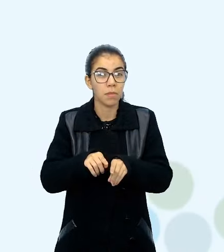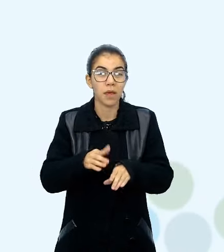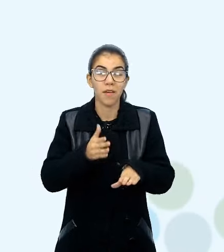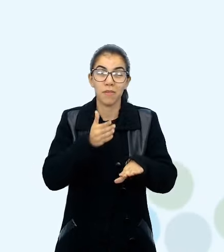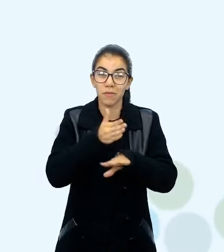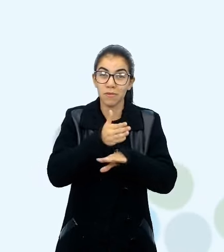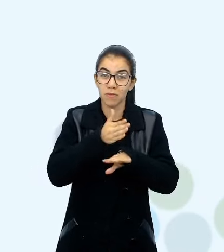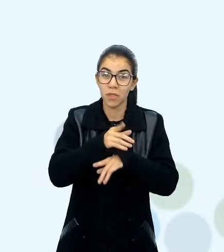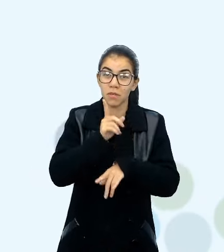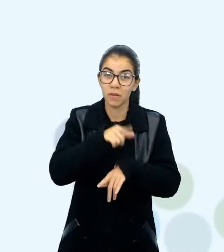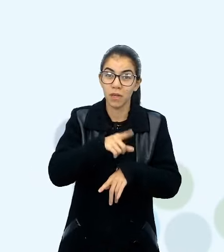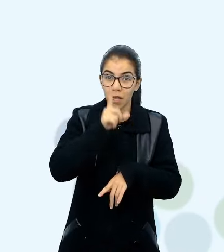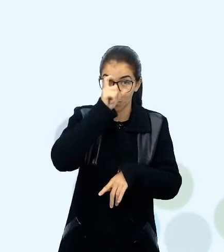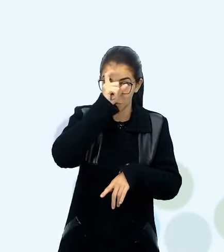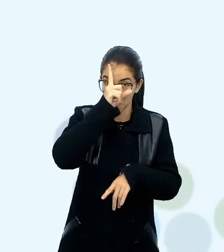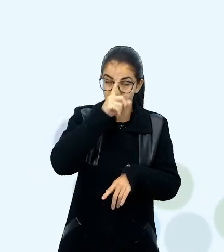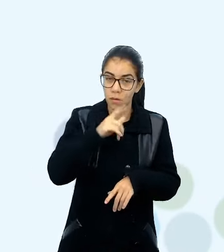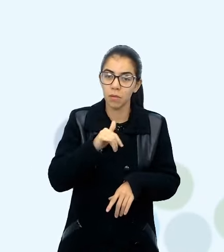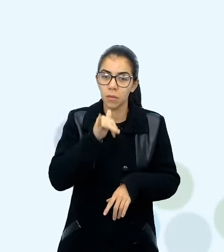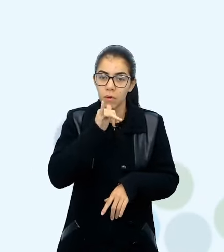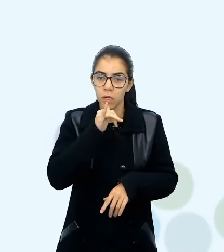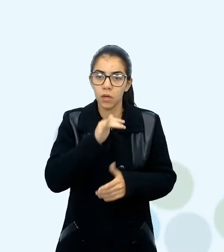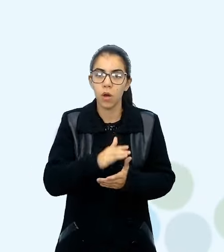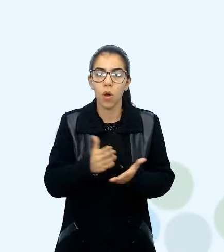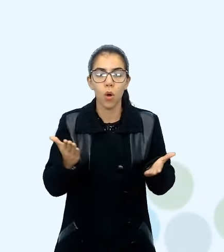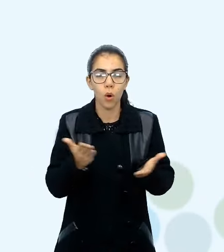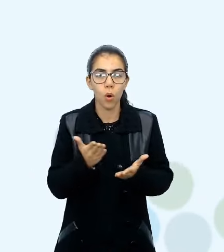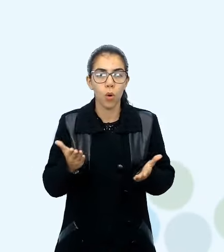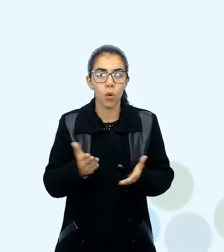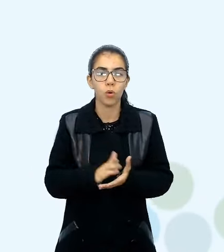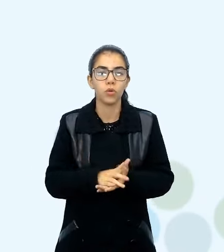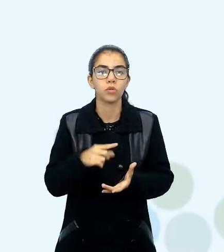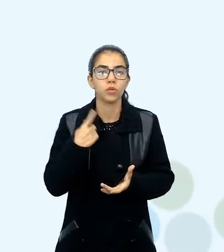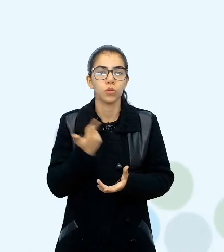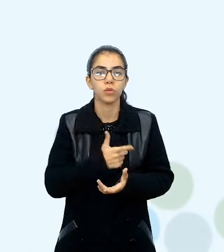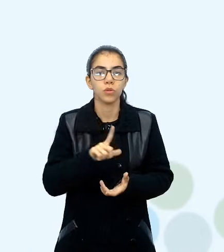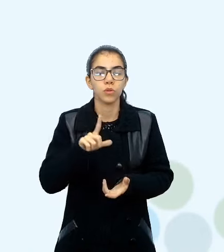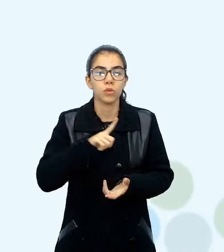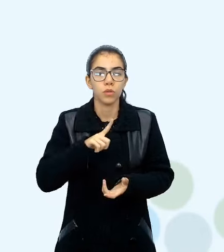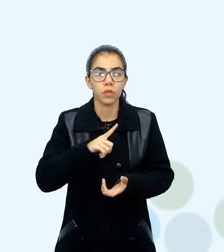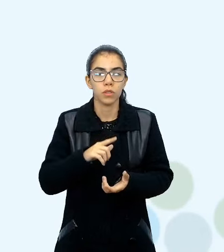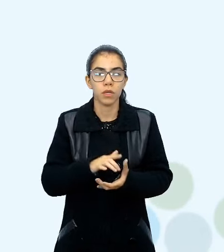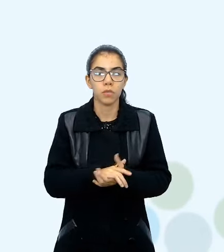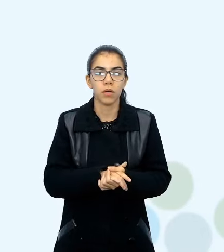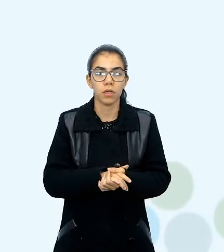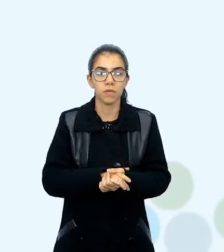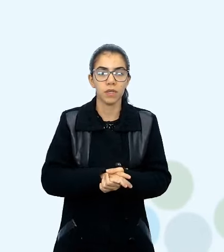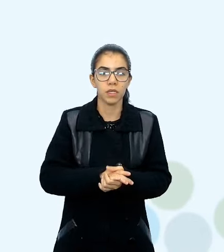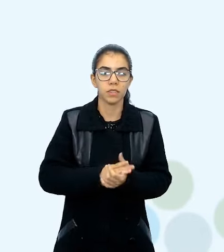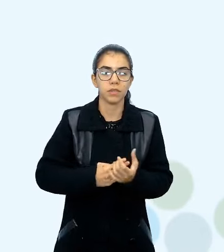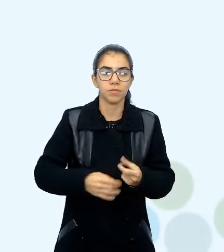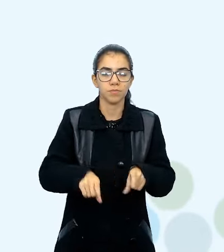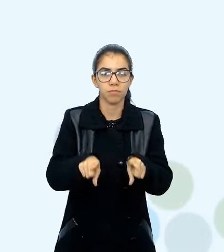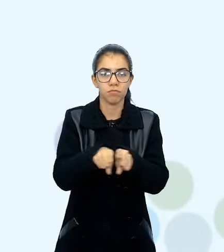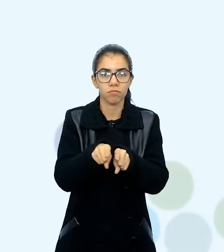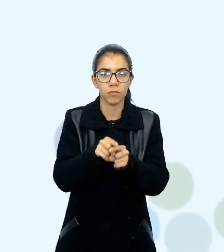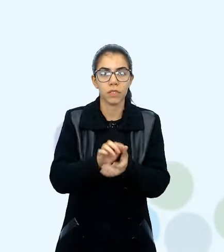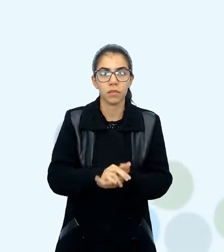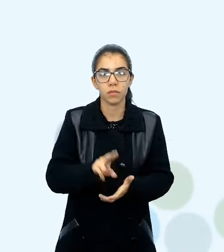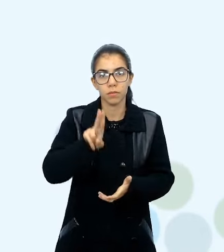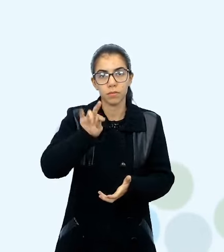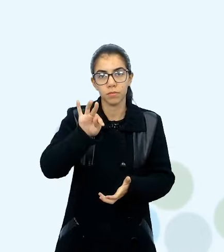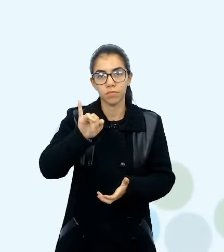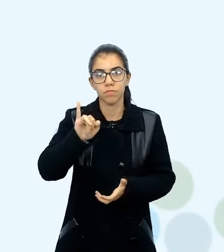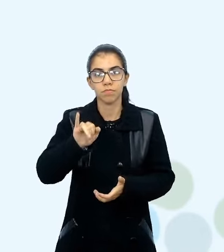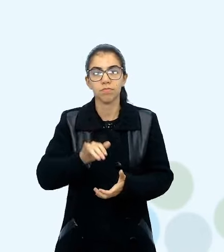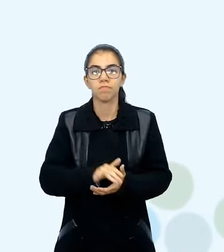né? Nós estamos, por exemplo, hoje, né? Nós temos 3 alunos nossos que estão internados na UTI, porque